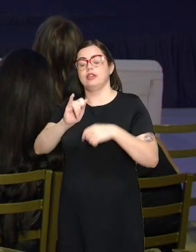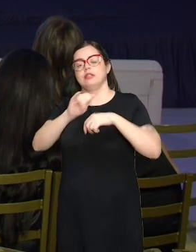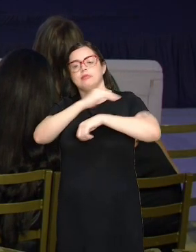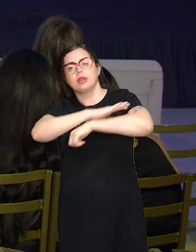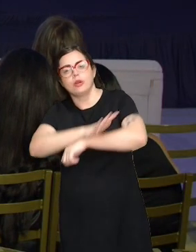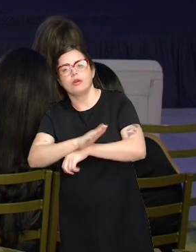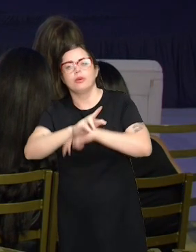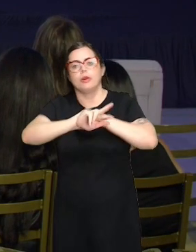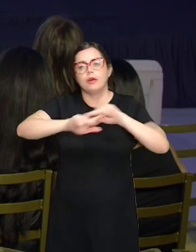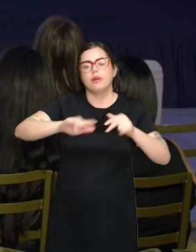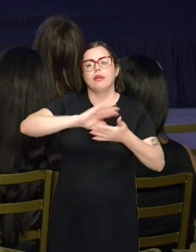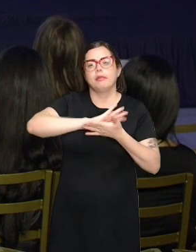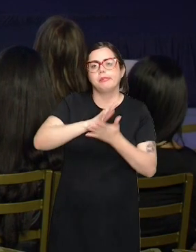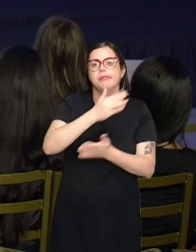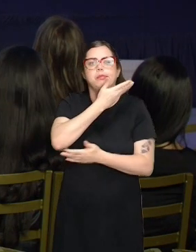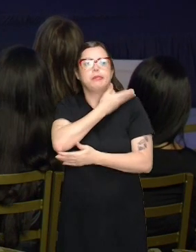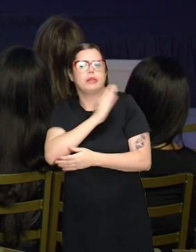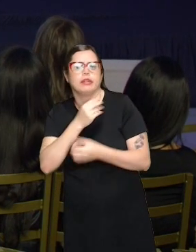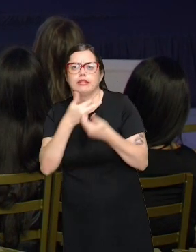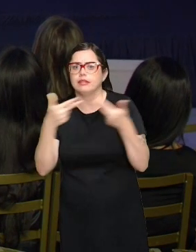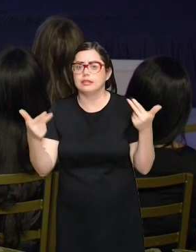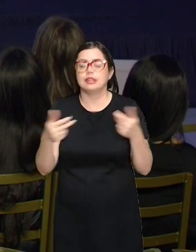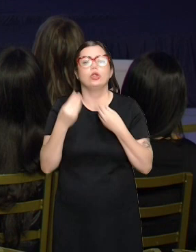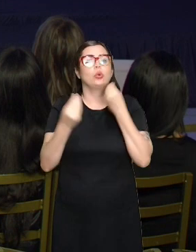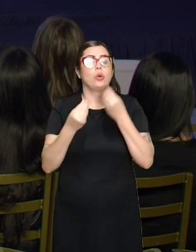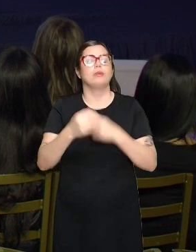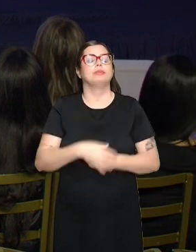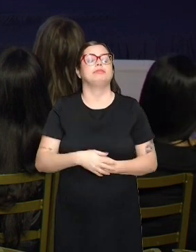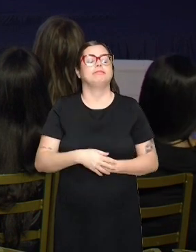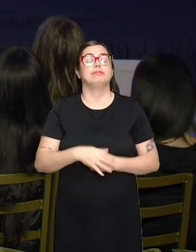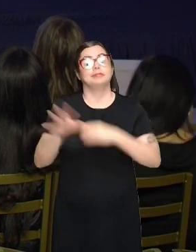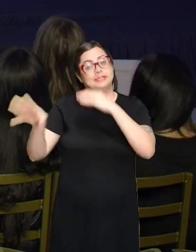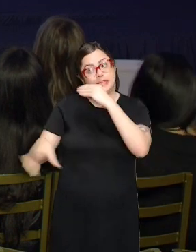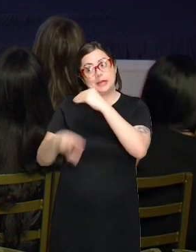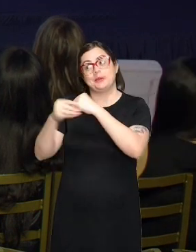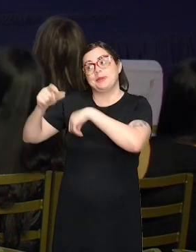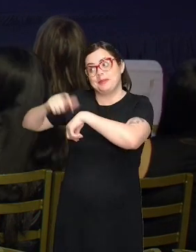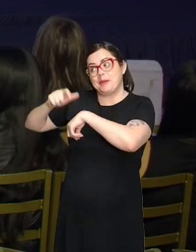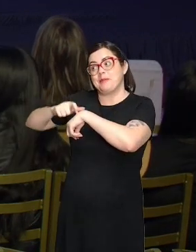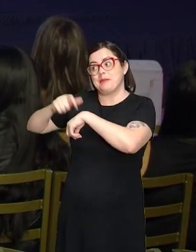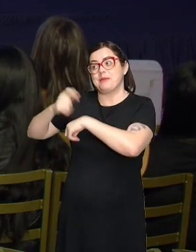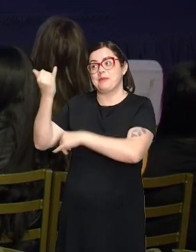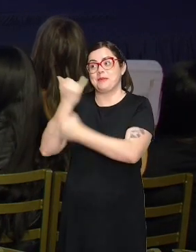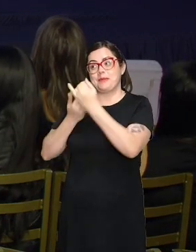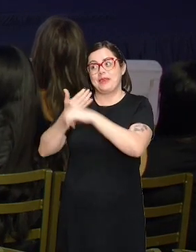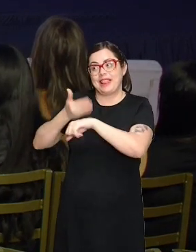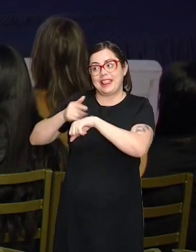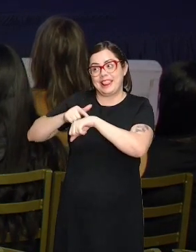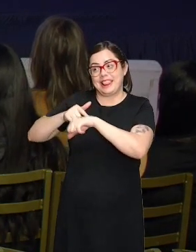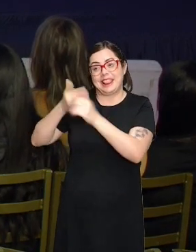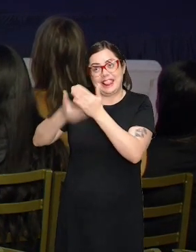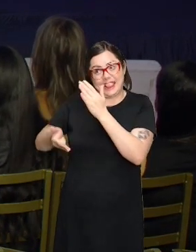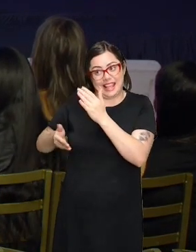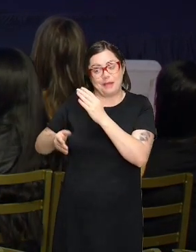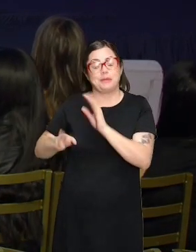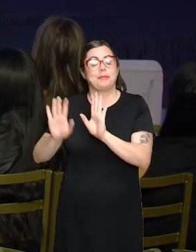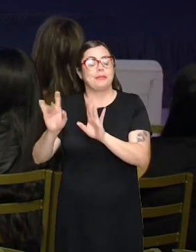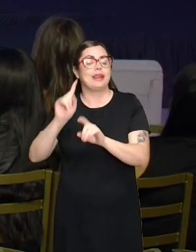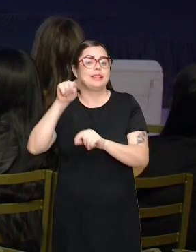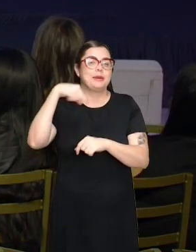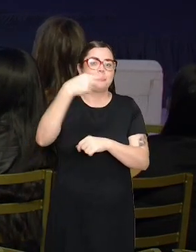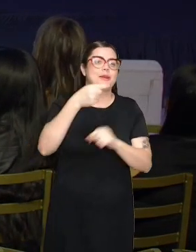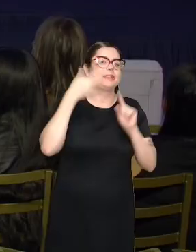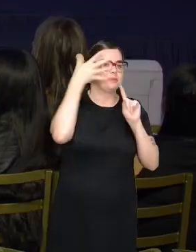Super corroboro com a opinião. Vou respeitar o tempo aqui. Acabou, tá piscando ali para a gente não comprometer a próxima galera que